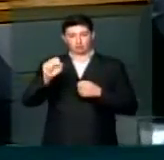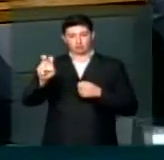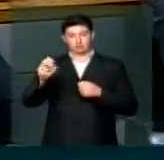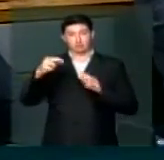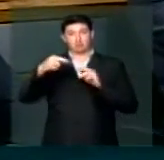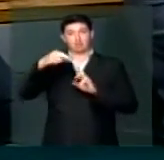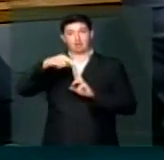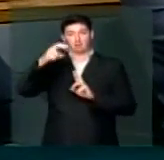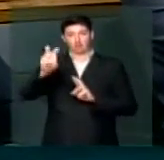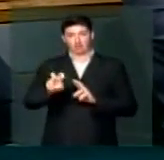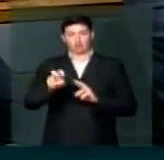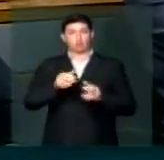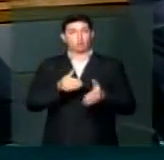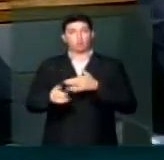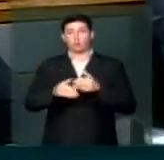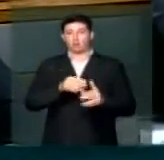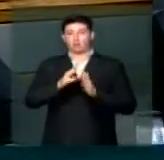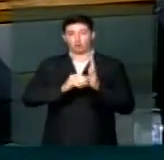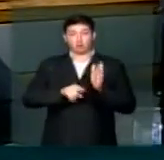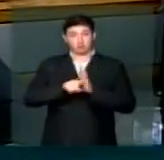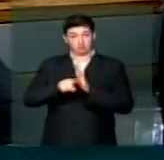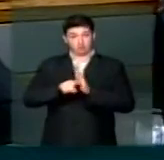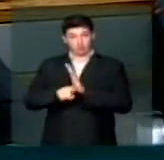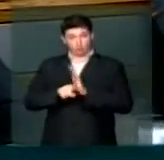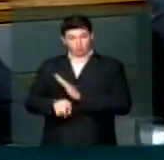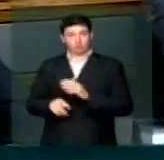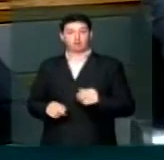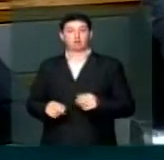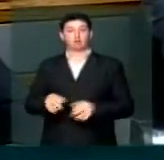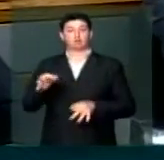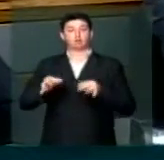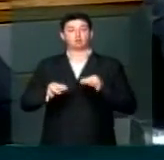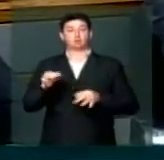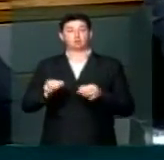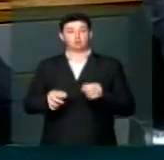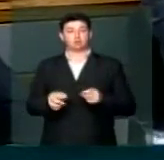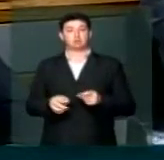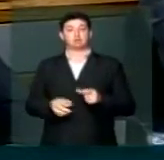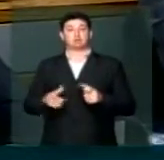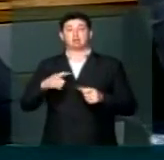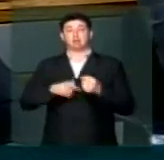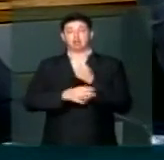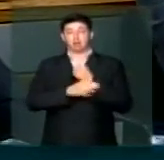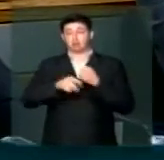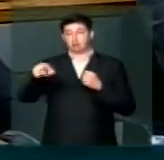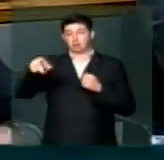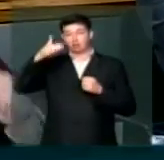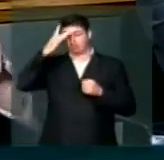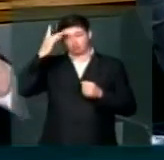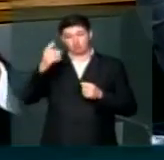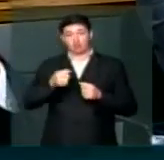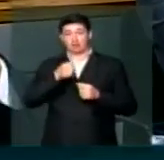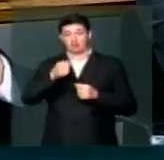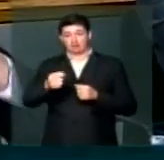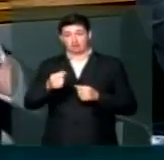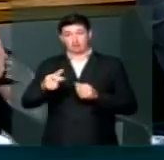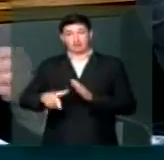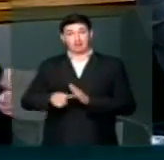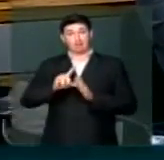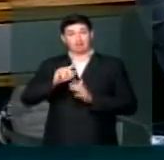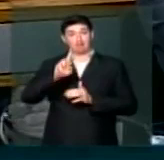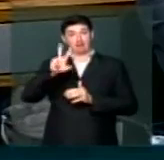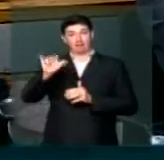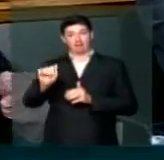185, parágrafo 5º, que em qualquer modalidade de interrogatório, o juiz se garantirá ao réu o direito à entrevista